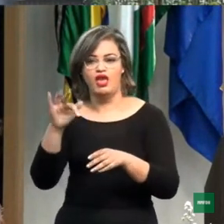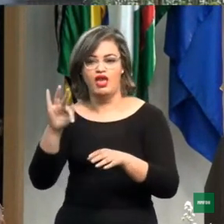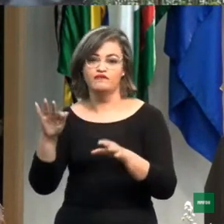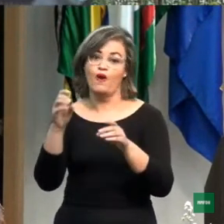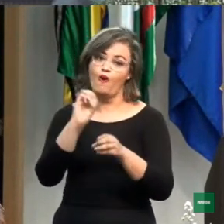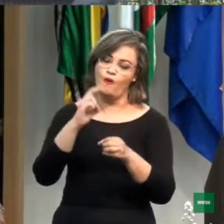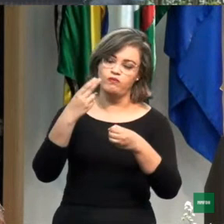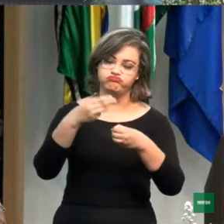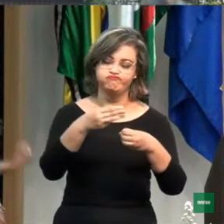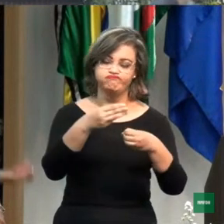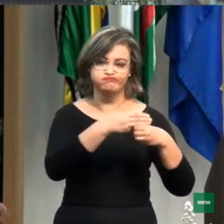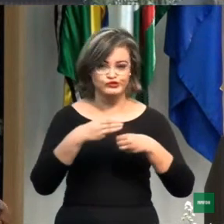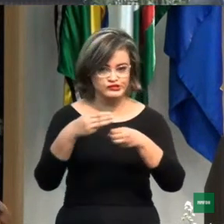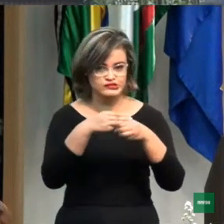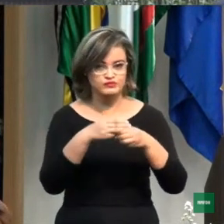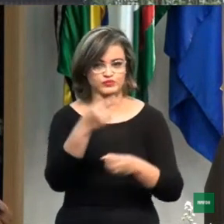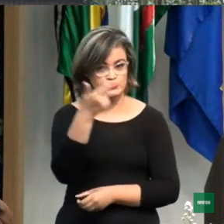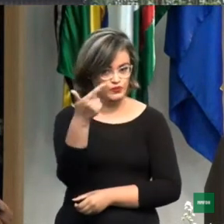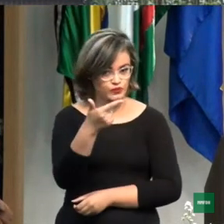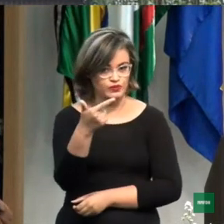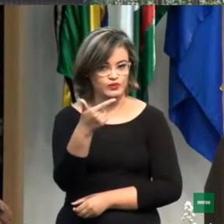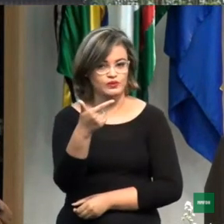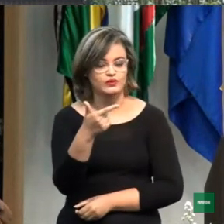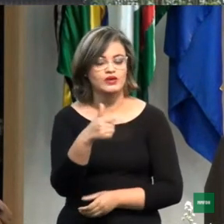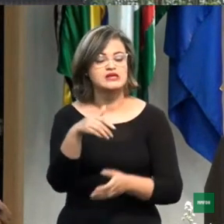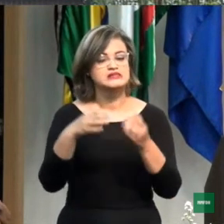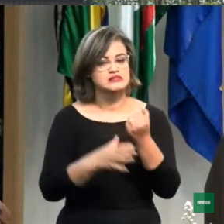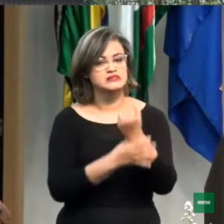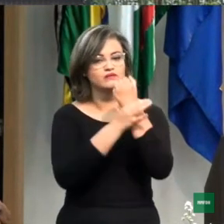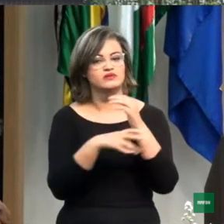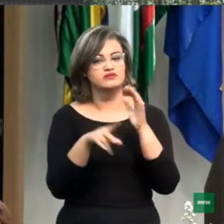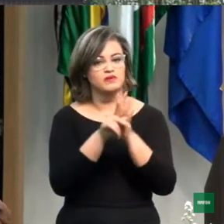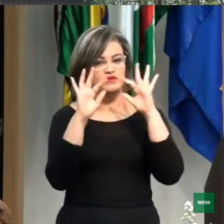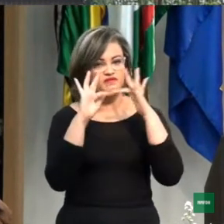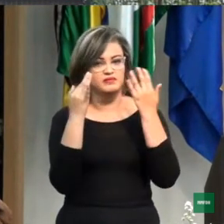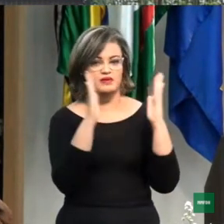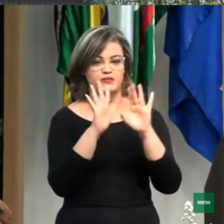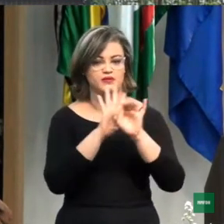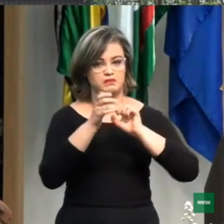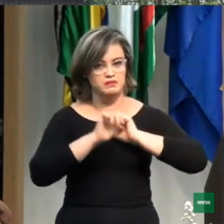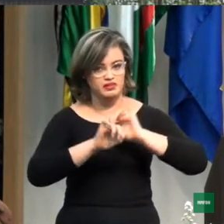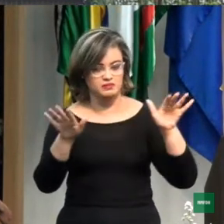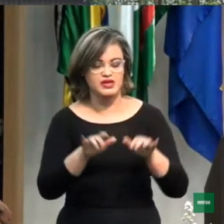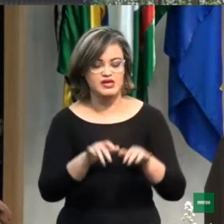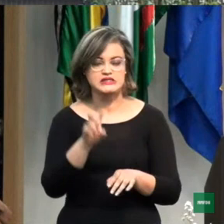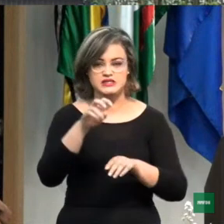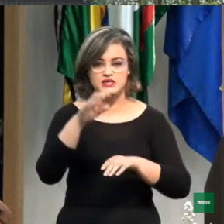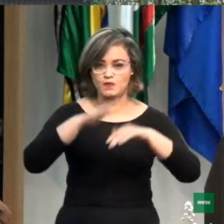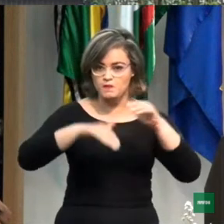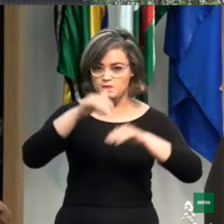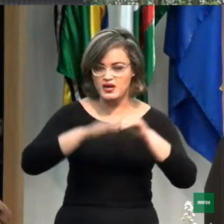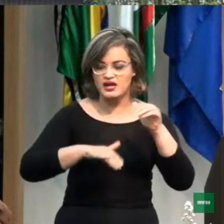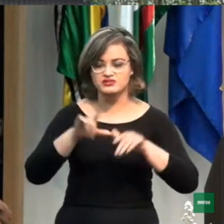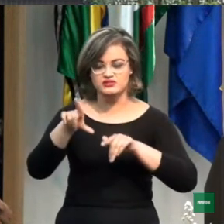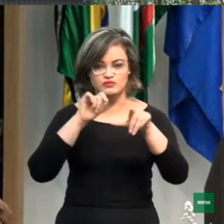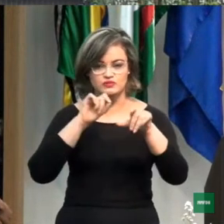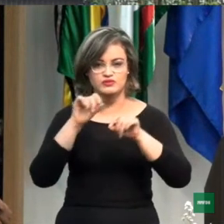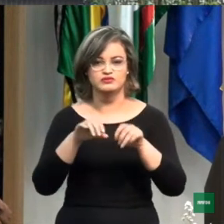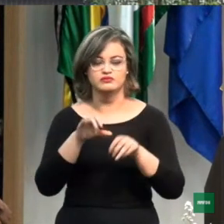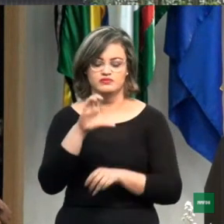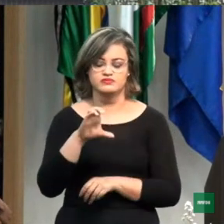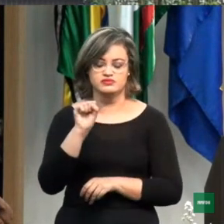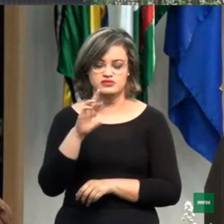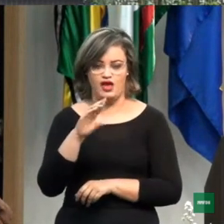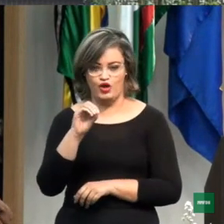Segundo lugar, Segurança Familiar na Pandemia. Cinco práticas adotadas pelo SERPRO, implementada